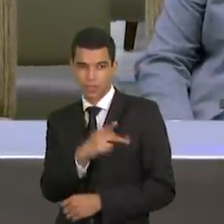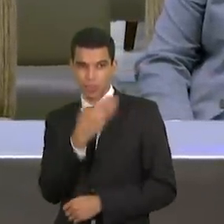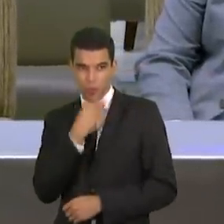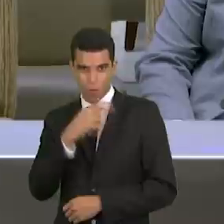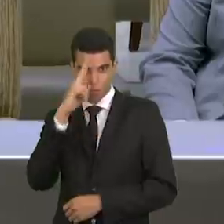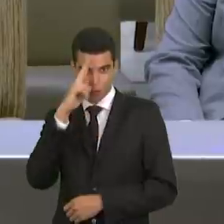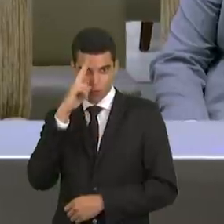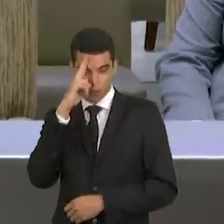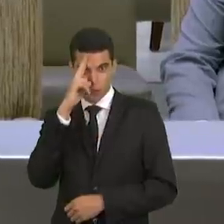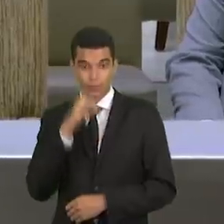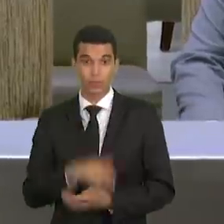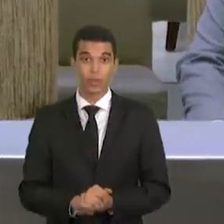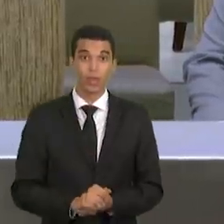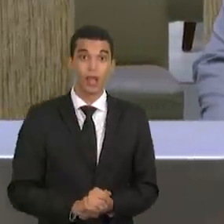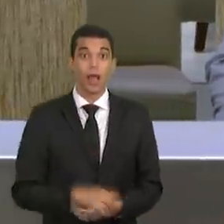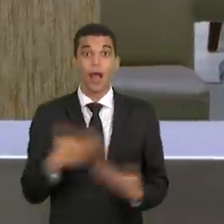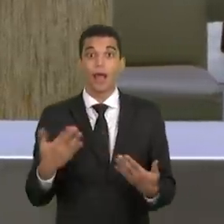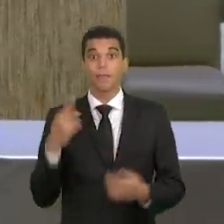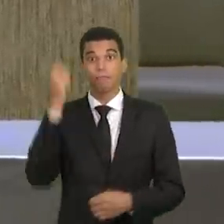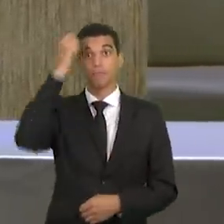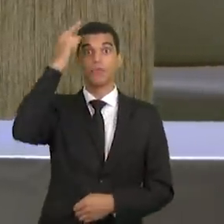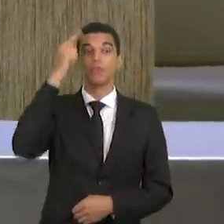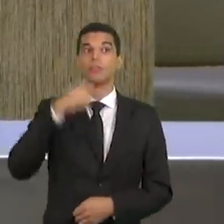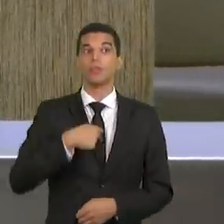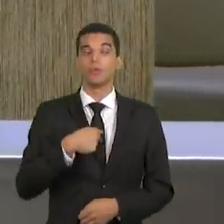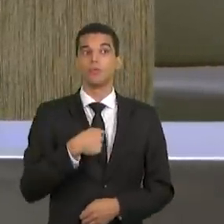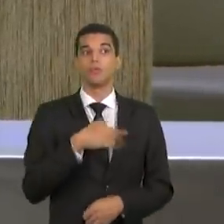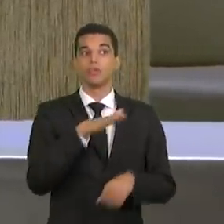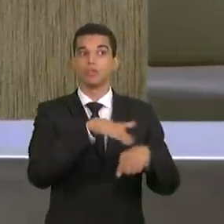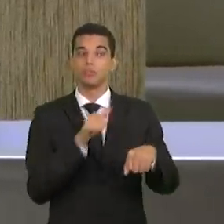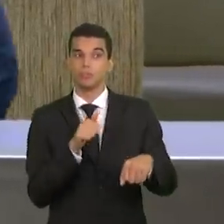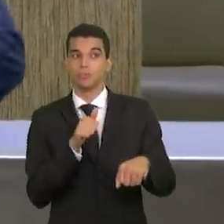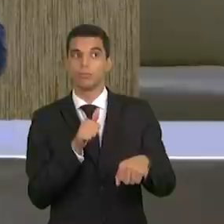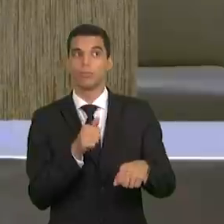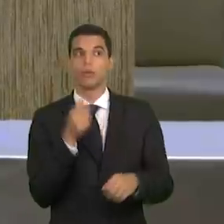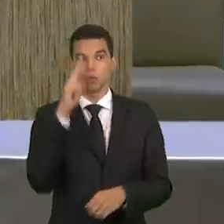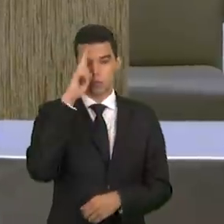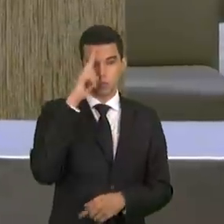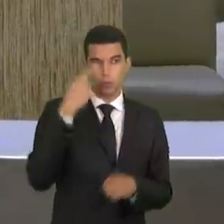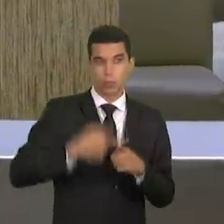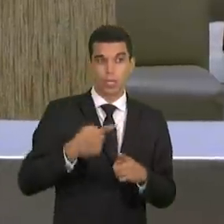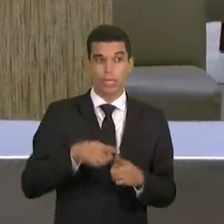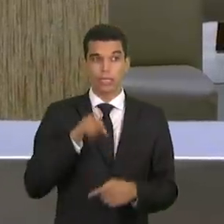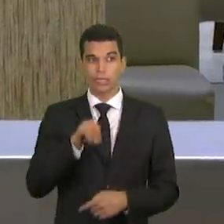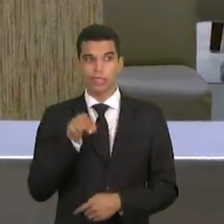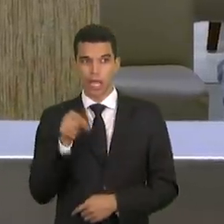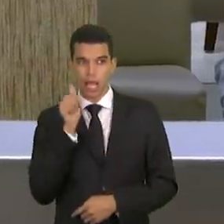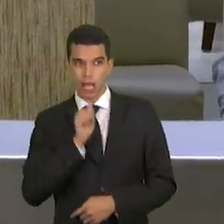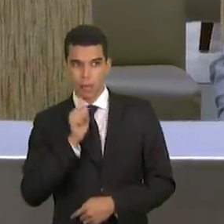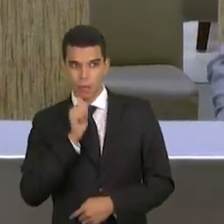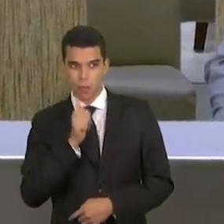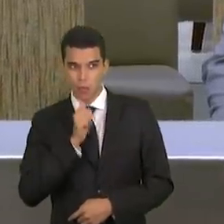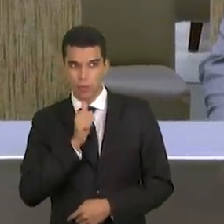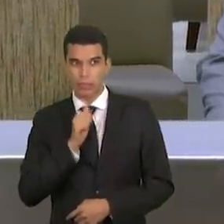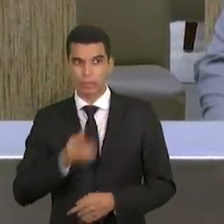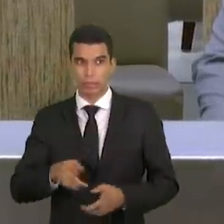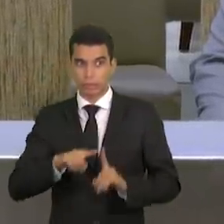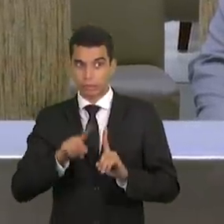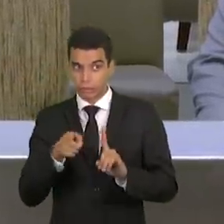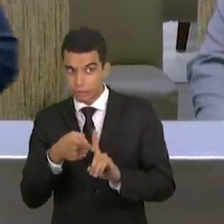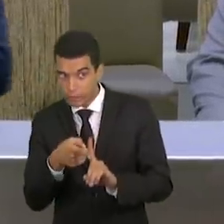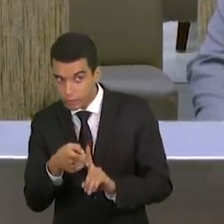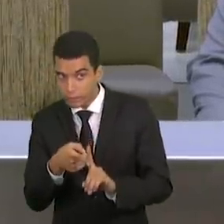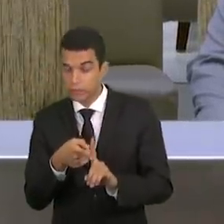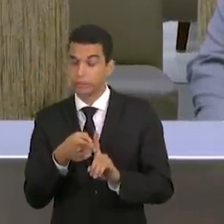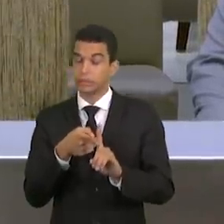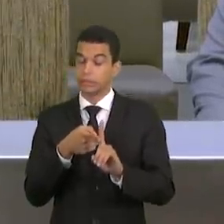Joabe? Como estão os soldados? Aí, depois das perguntas que Davi faz a Urias, Davi